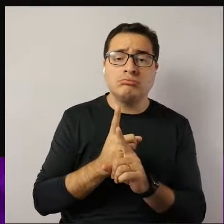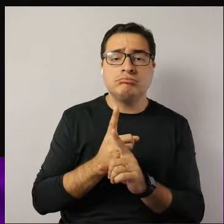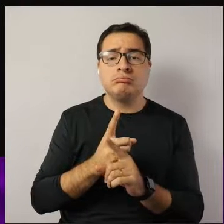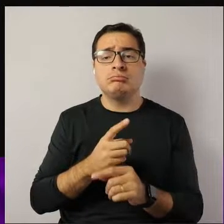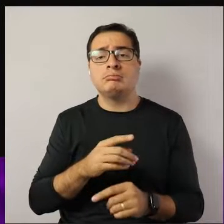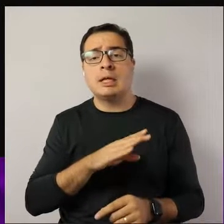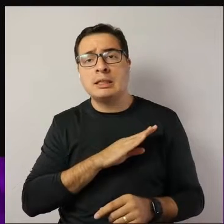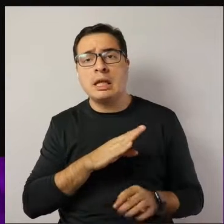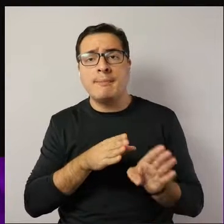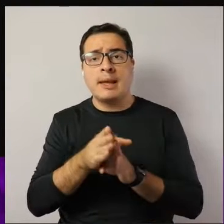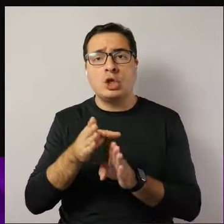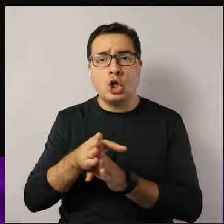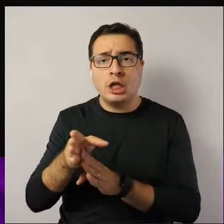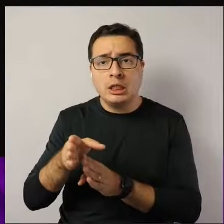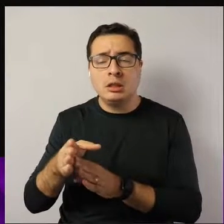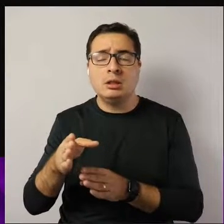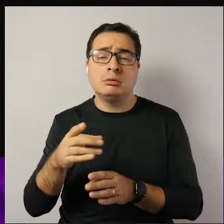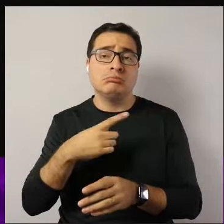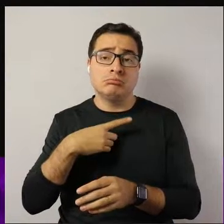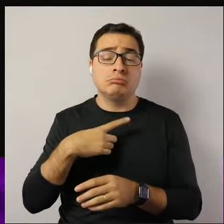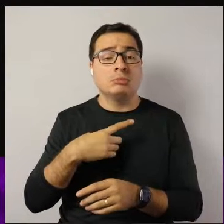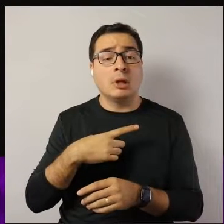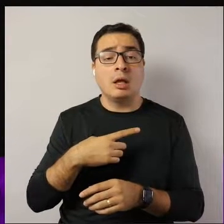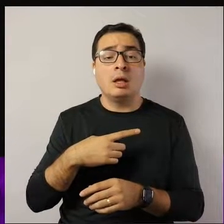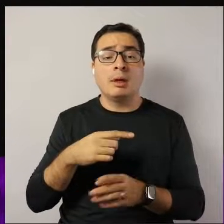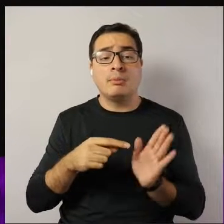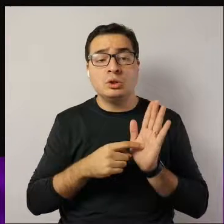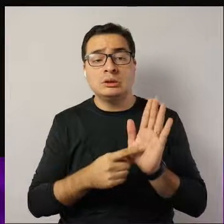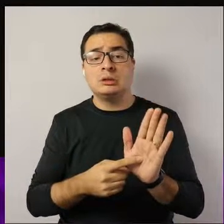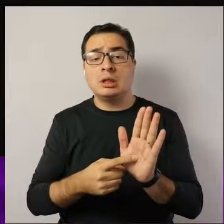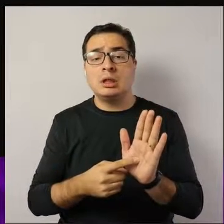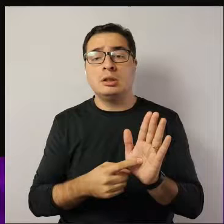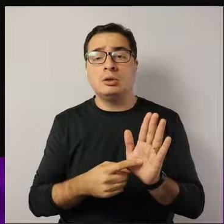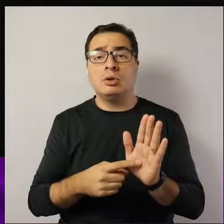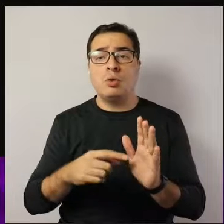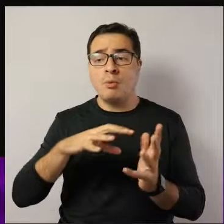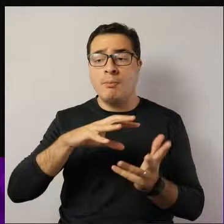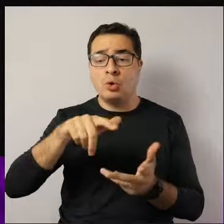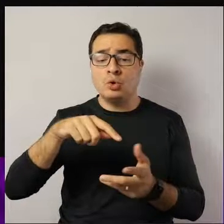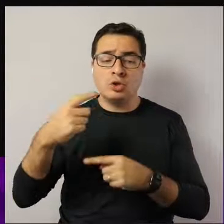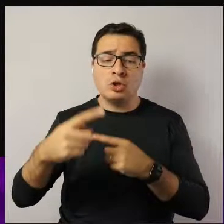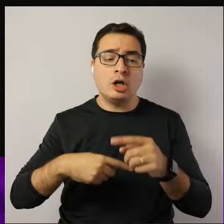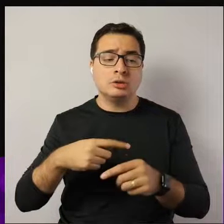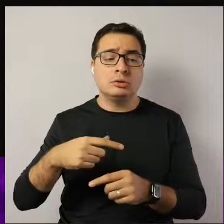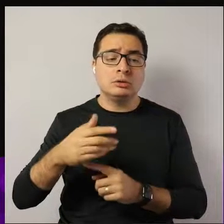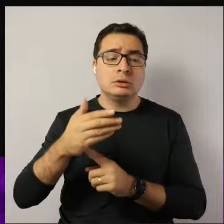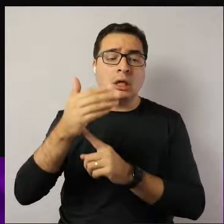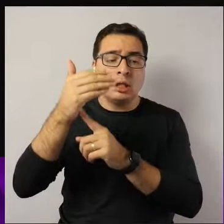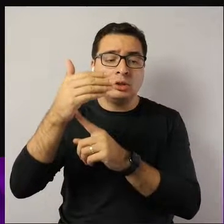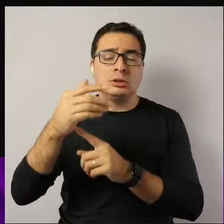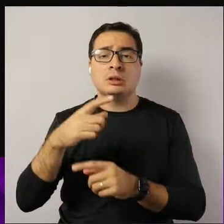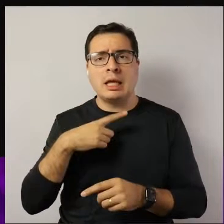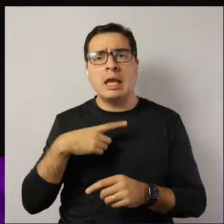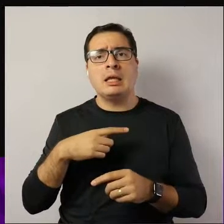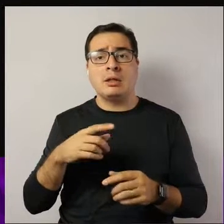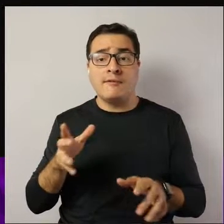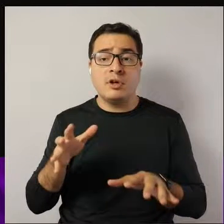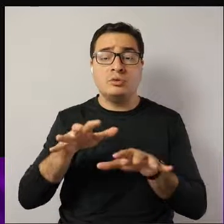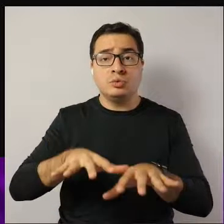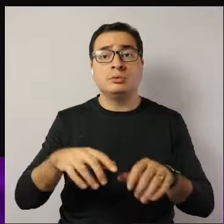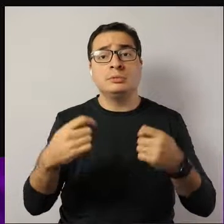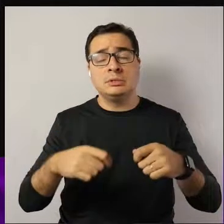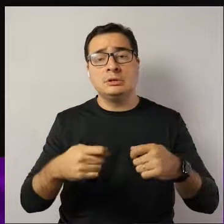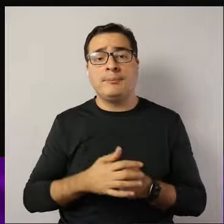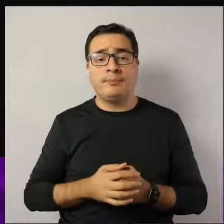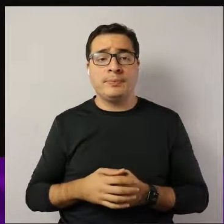mentorias, para estar mostrando o quanto esse mundo nosso de tecnologia deve ser inclusivo. Sou nômade digital,